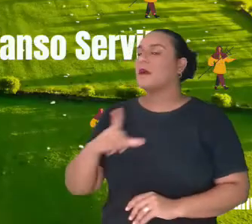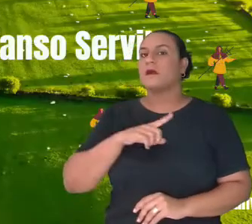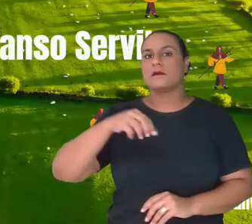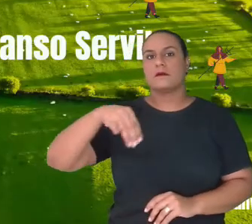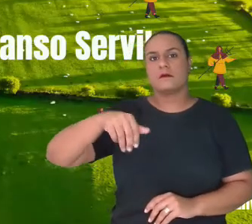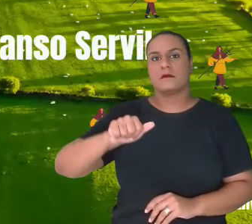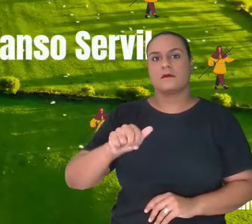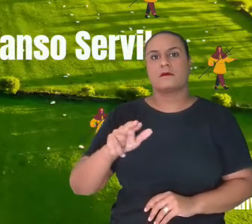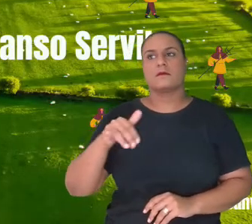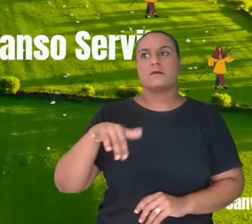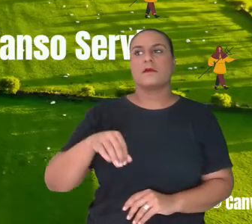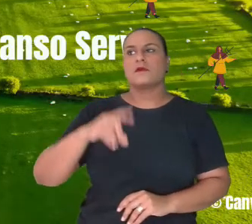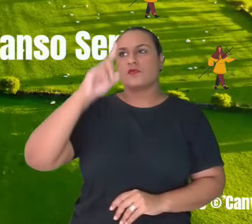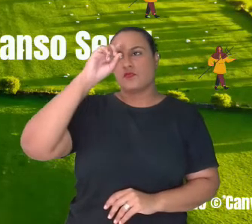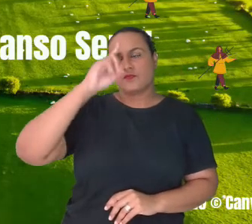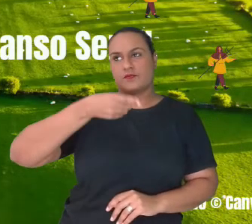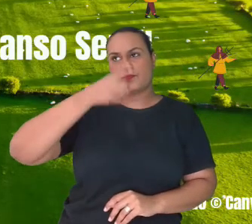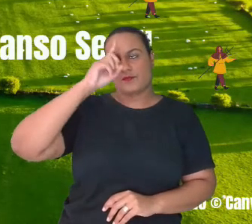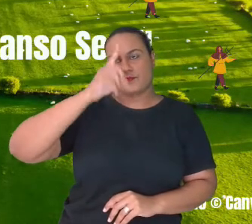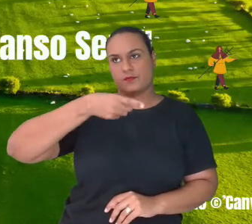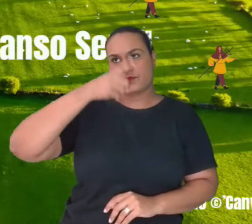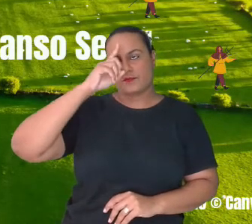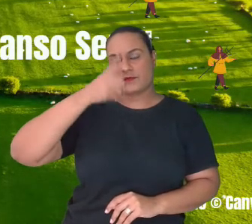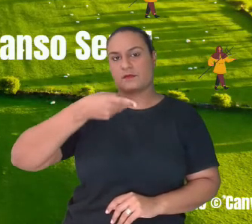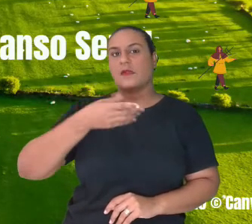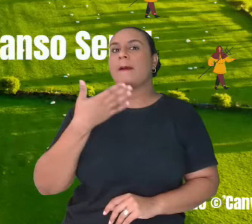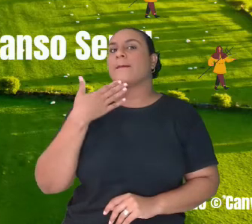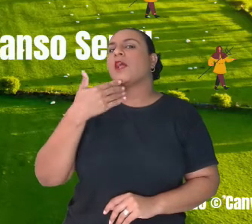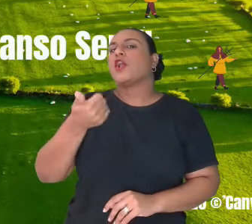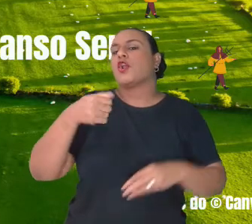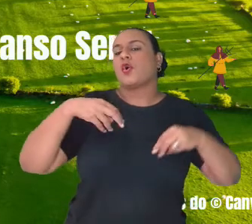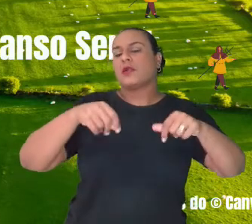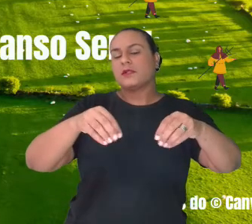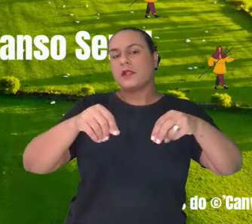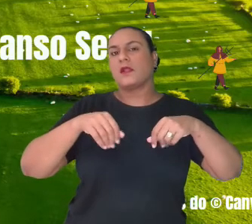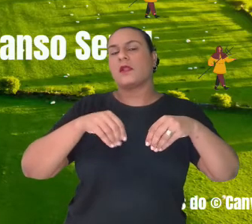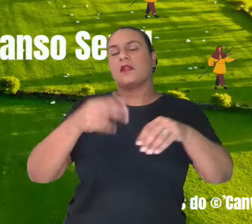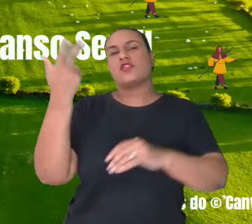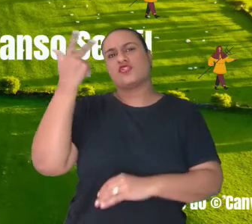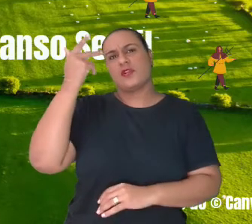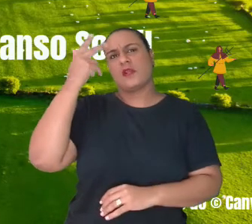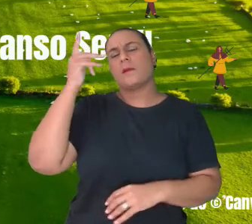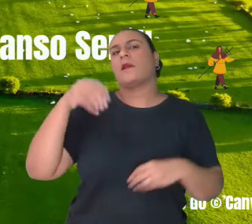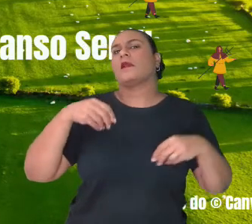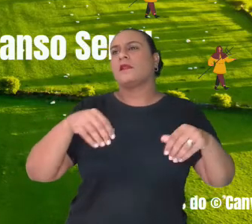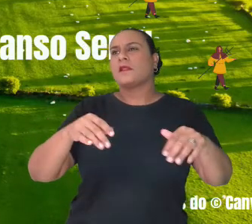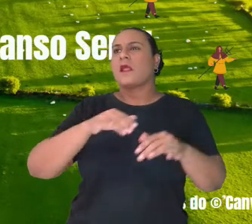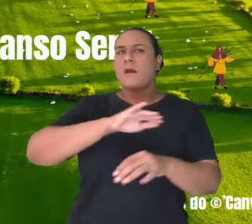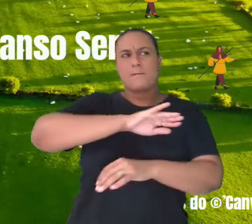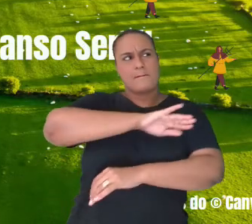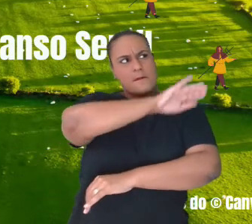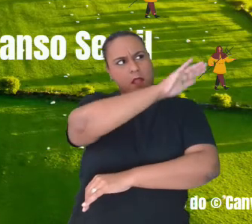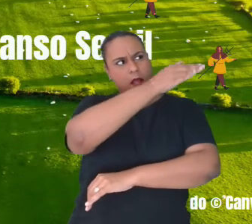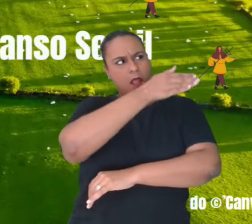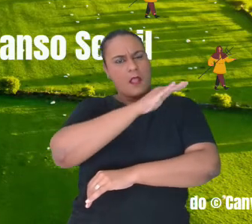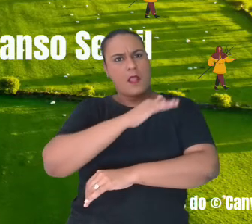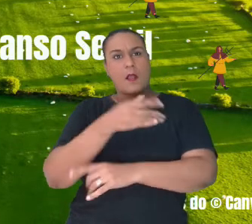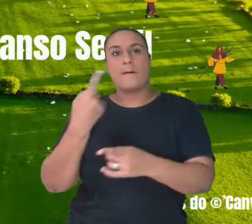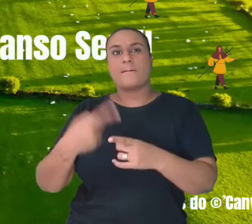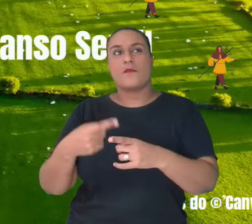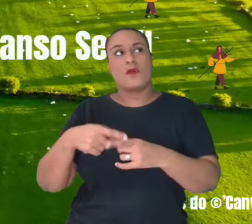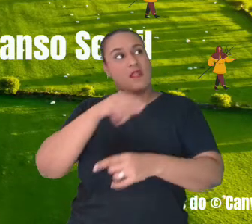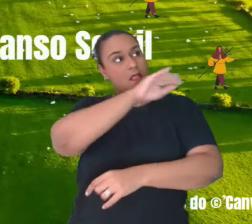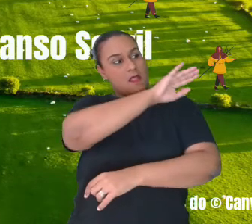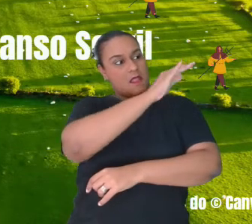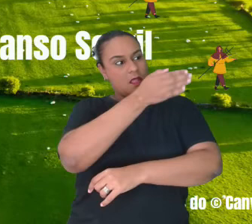manso senhorial, onde ficavam as melhores terras, geralmente as terras também mais altas, porque no mais alto,